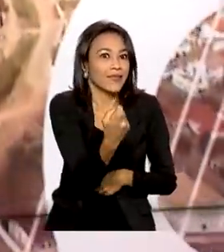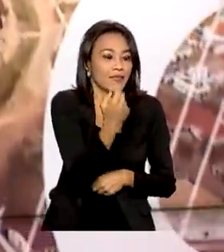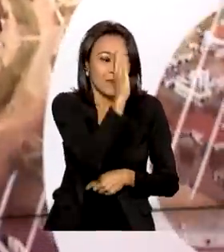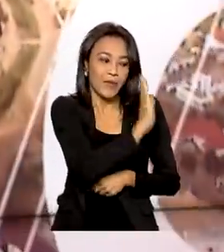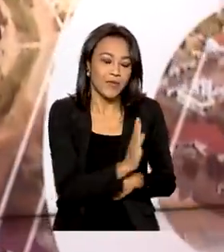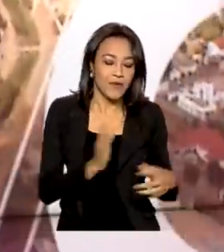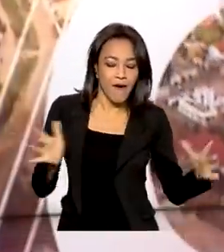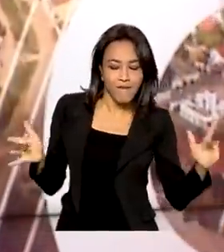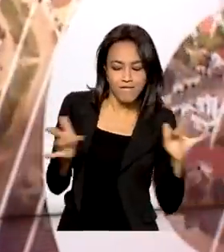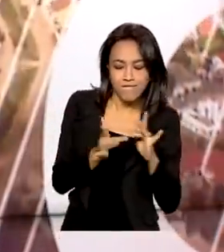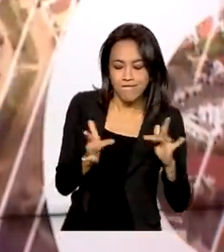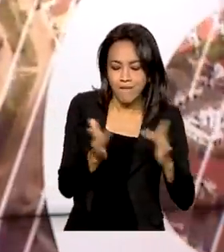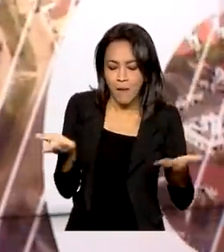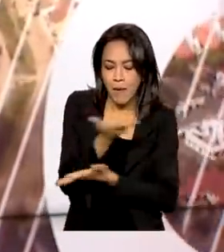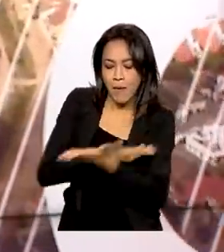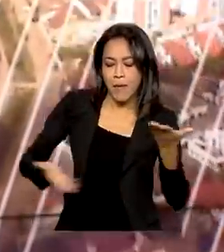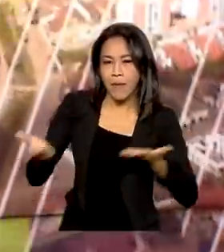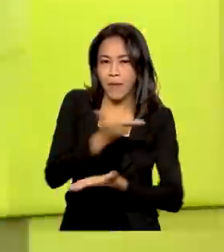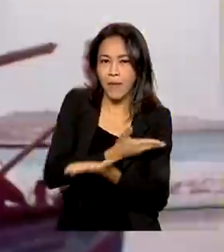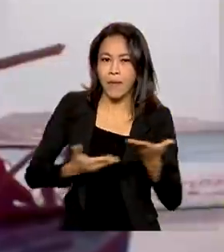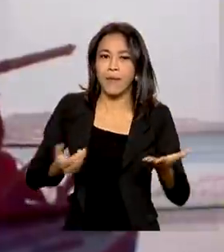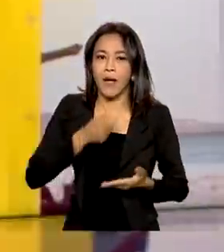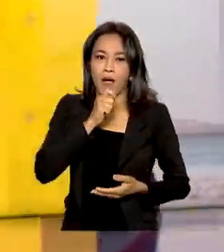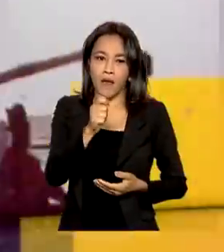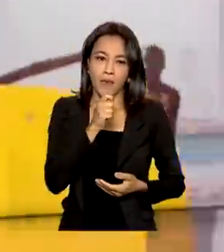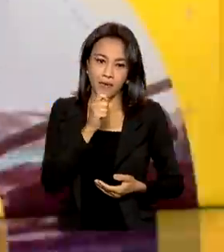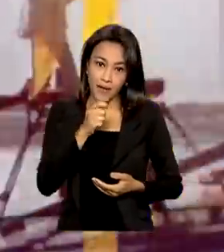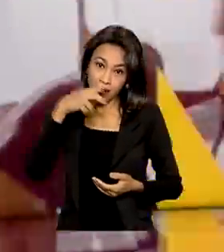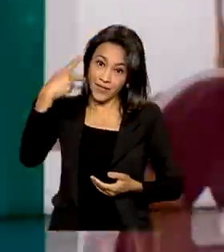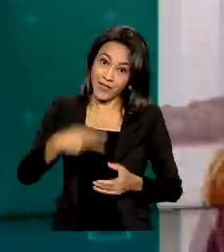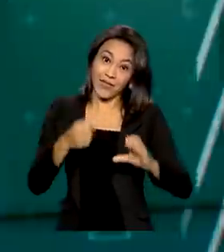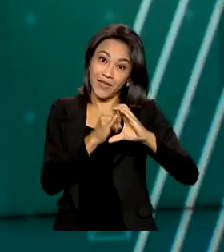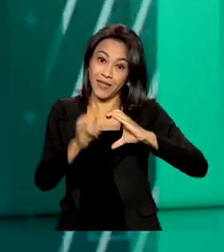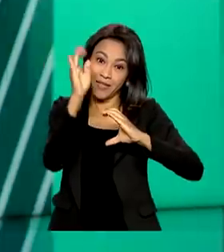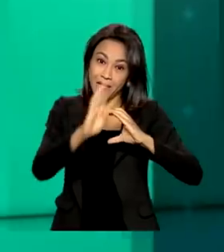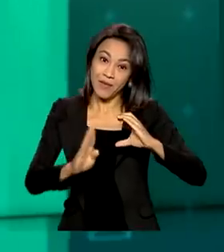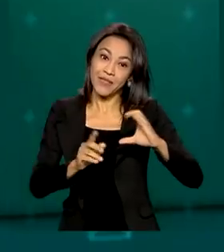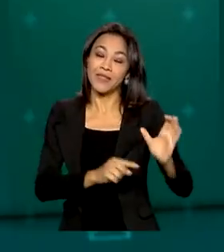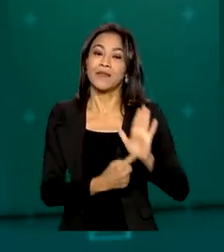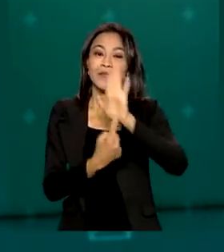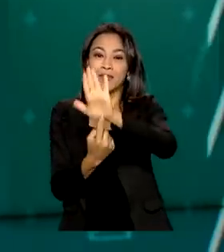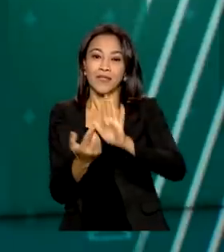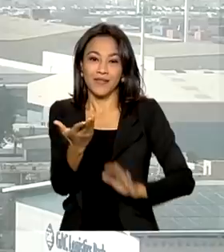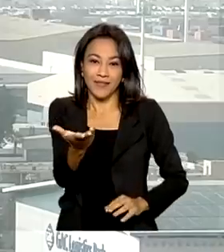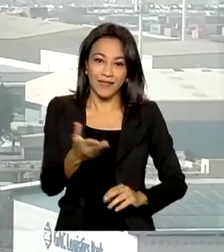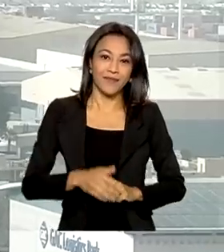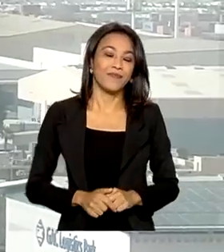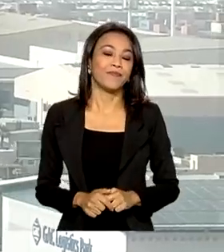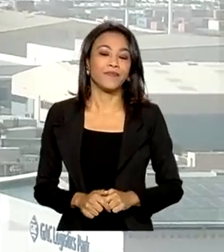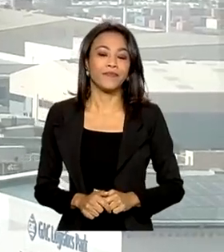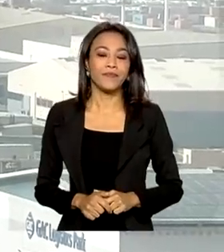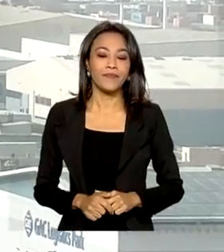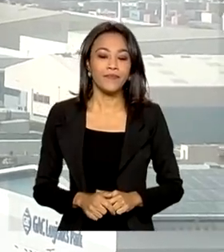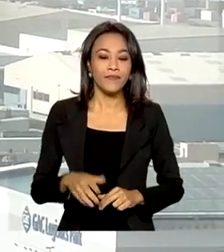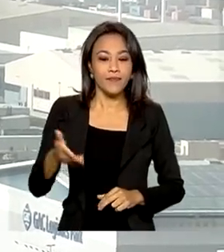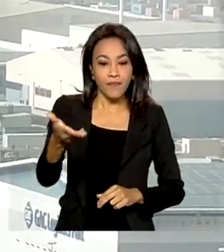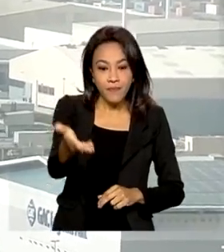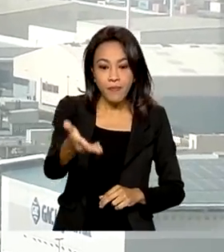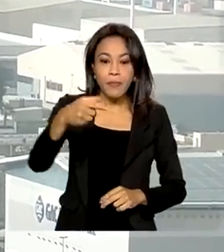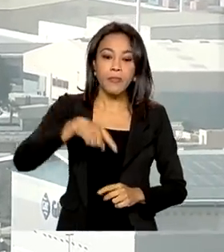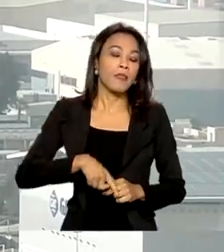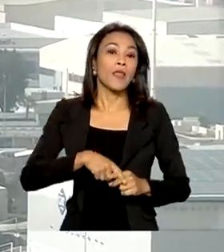relações. A reportagem é da enviada da Empresa Brasil de Comunicação a Dubai, Fernanda Cruz. Redistribuição